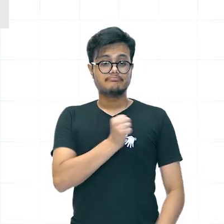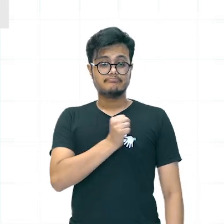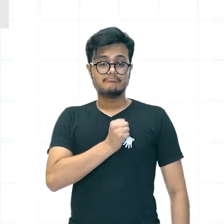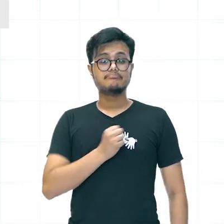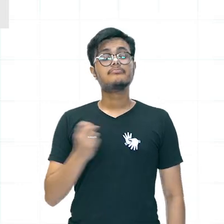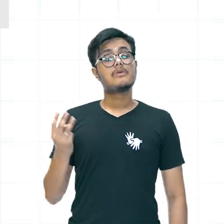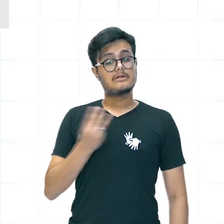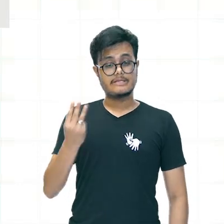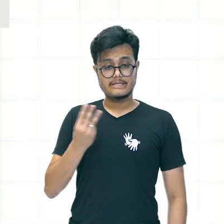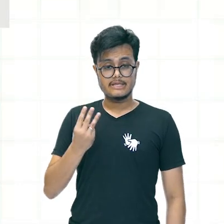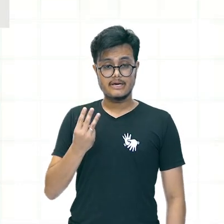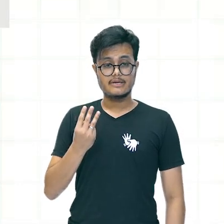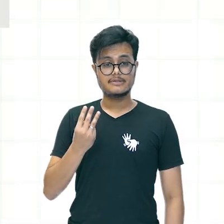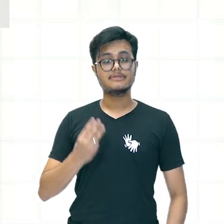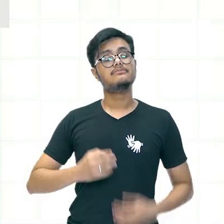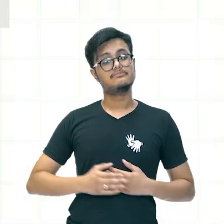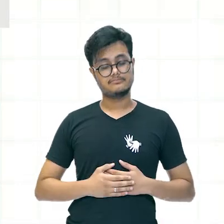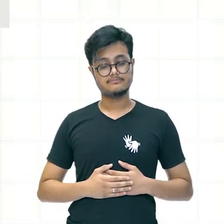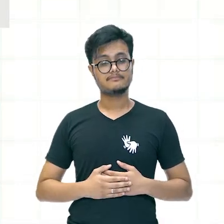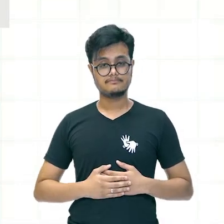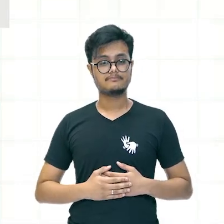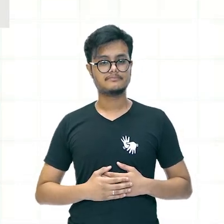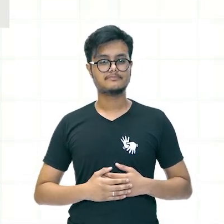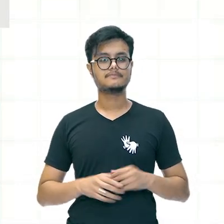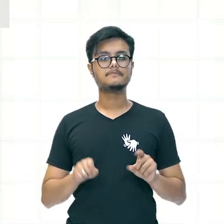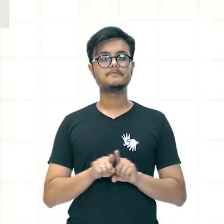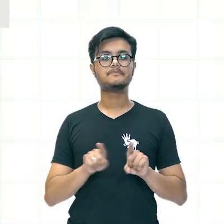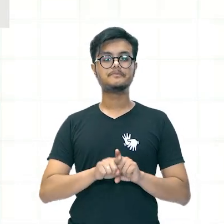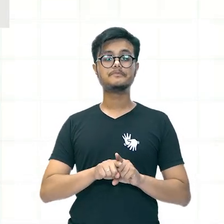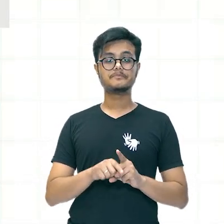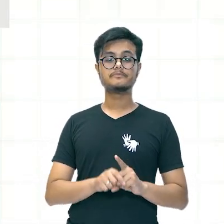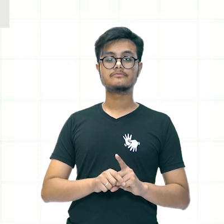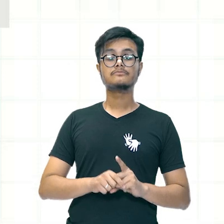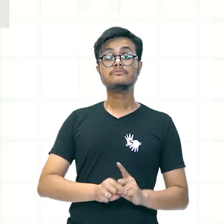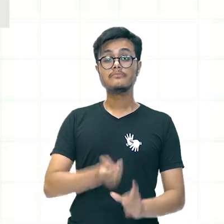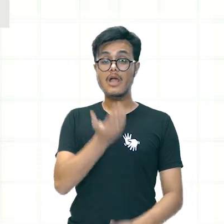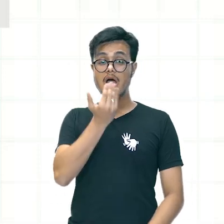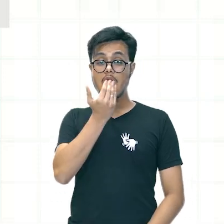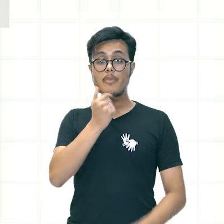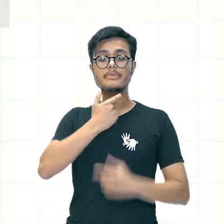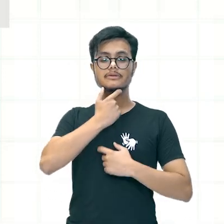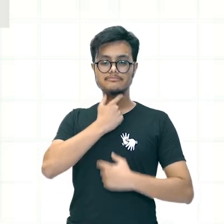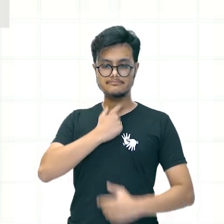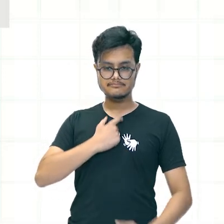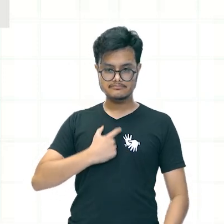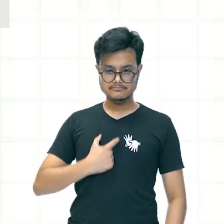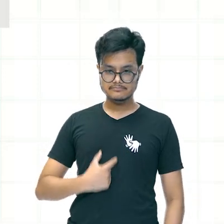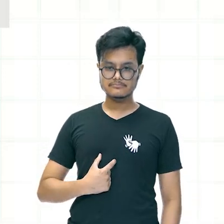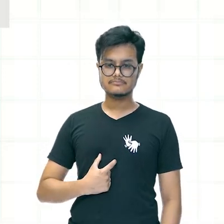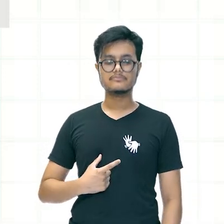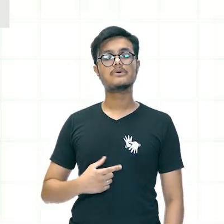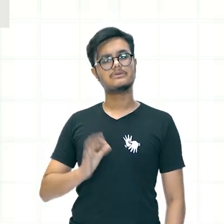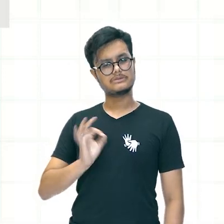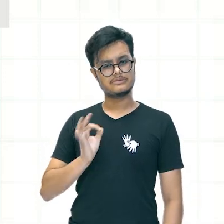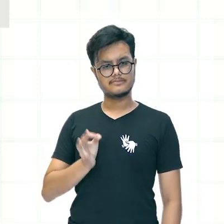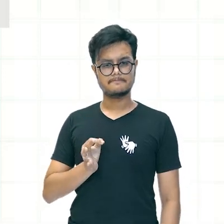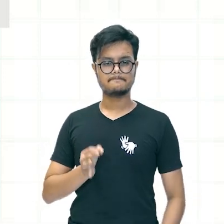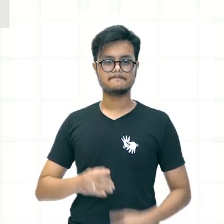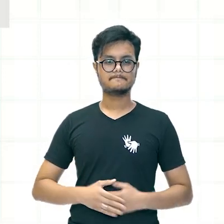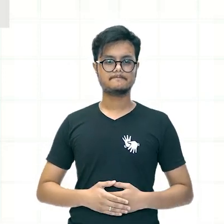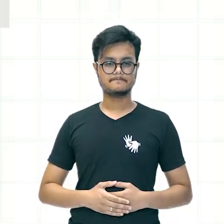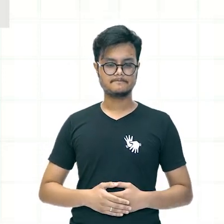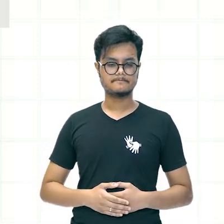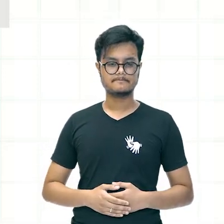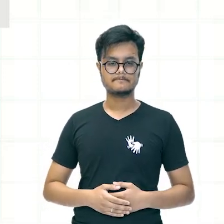aí tricavitário, né, com 3 cavidades, 2 átrios e um ventrículo. Já vão ter um tubo digestório completo,